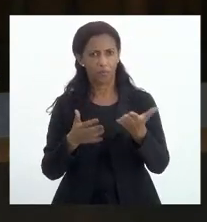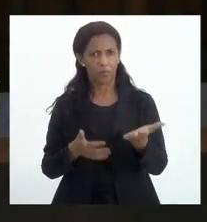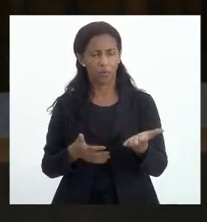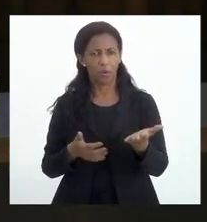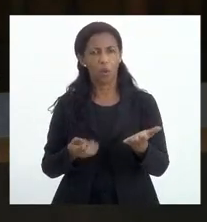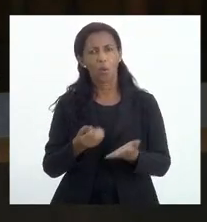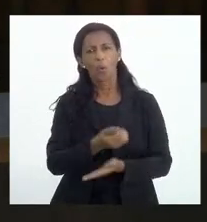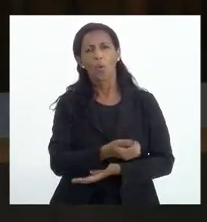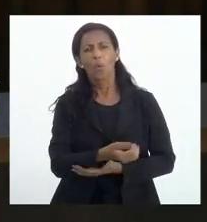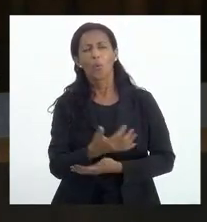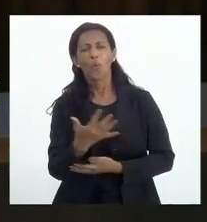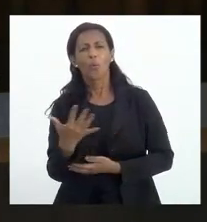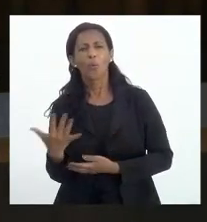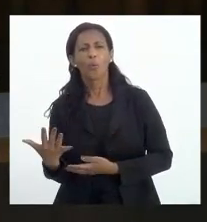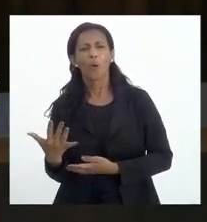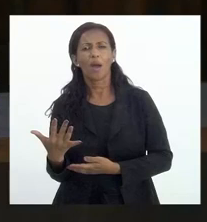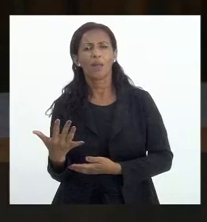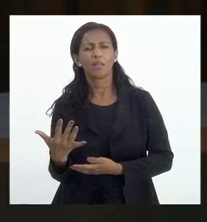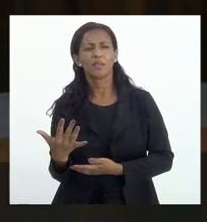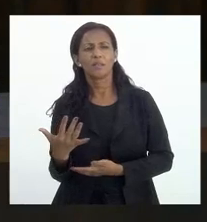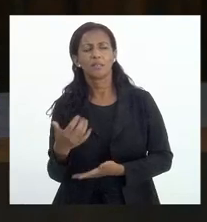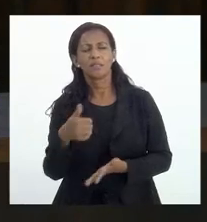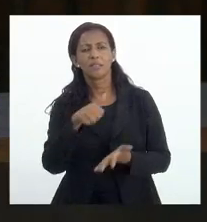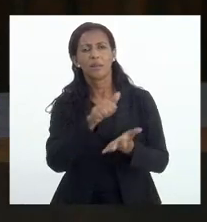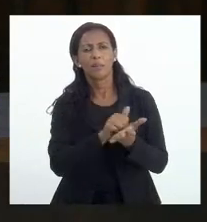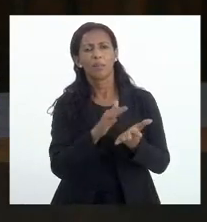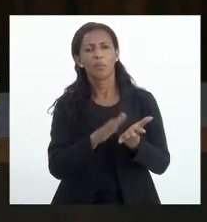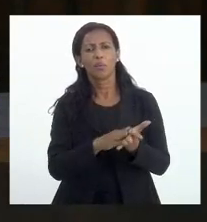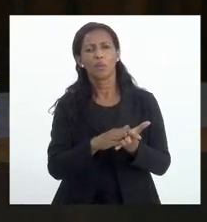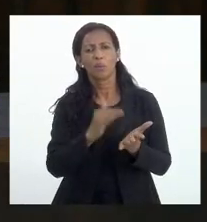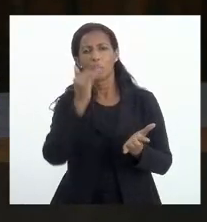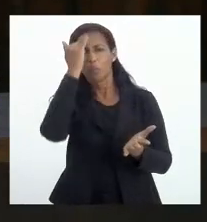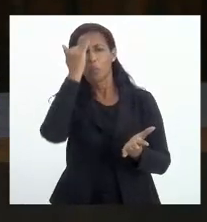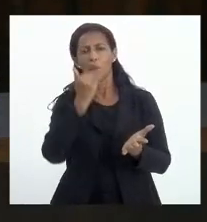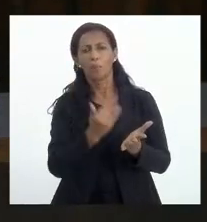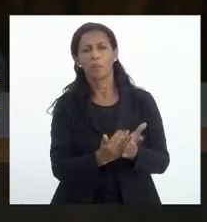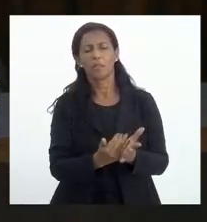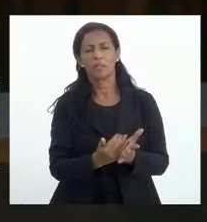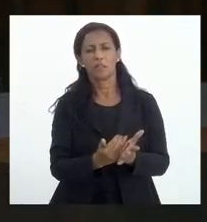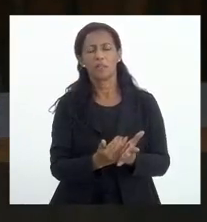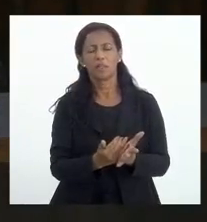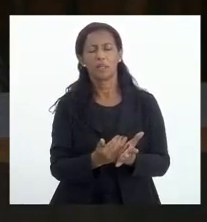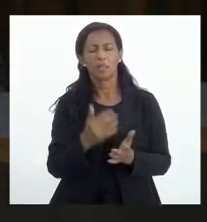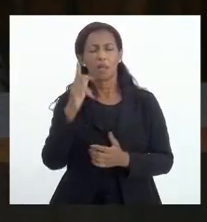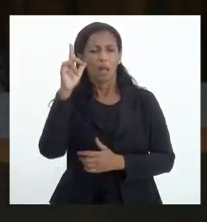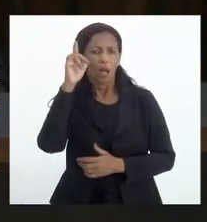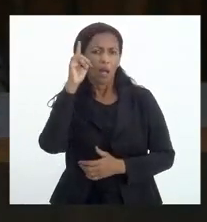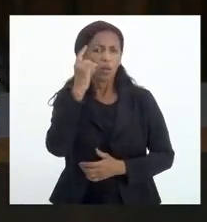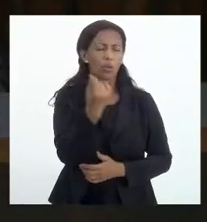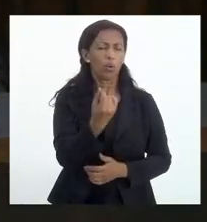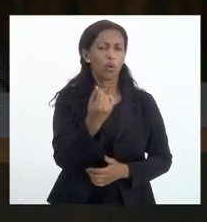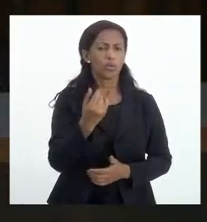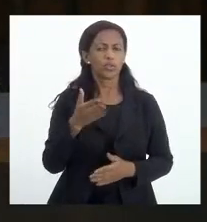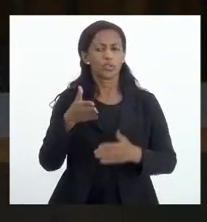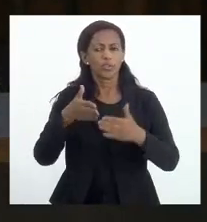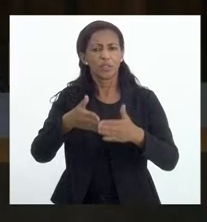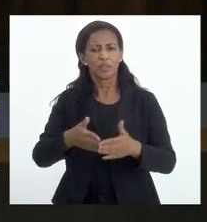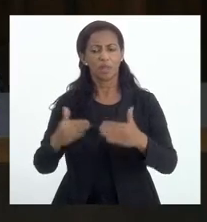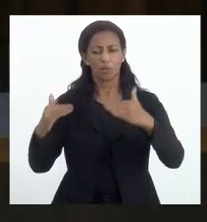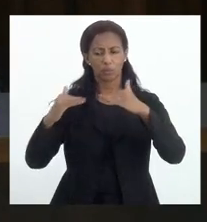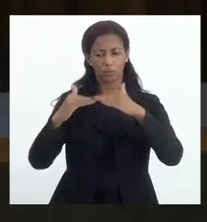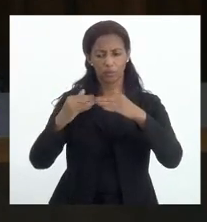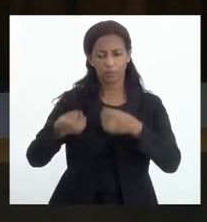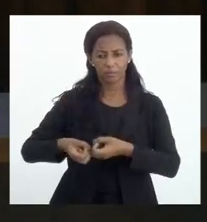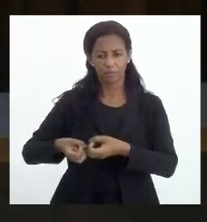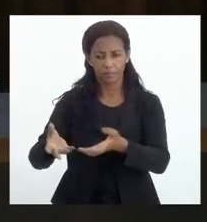quais seriam as sanções pelo descumprimento. Só há qualquer lógica da gente enfrentar a temática do teto de